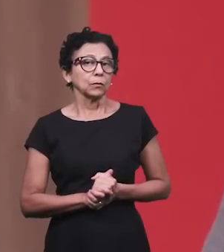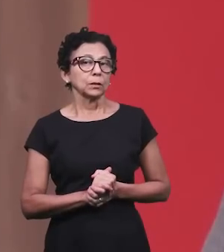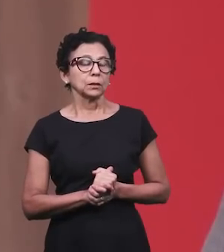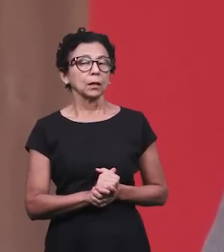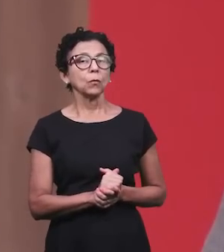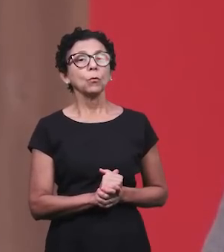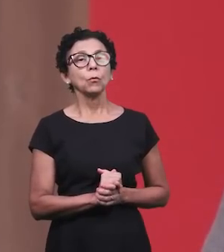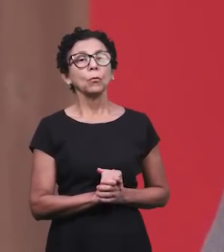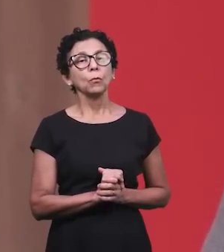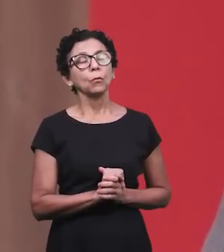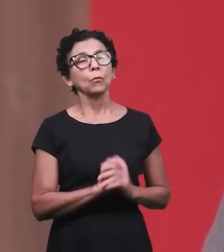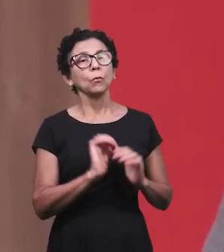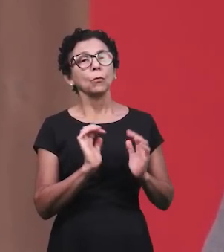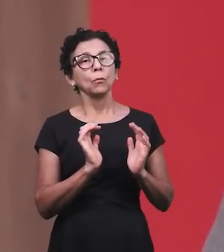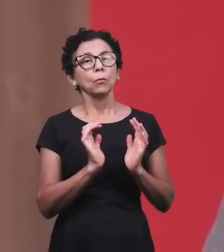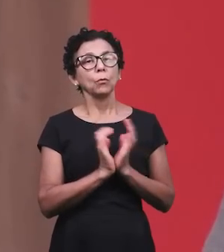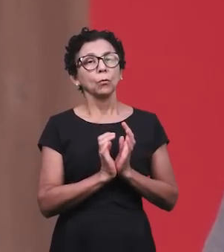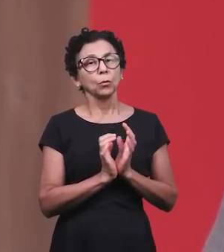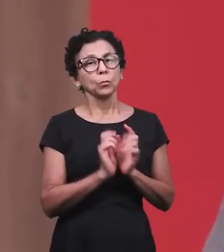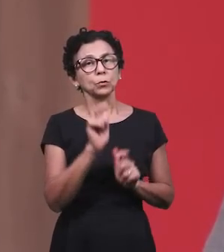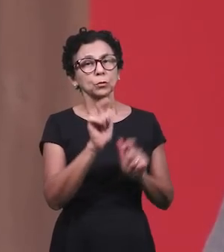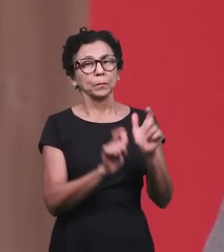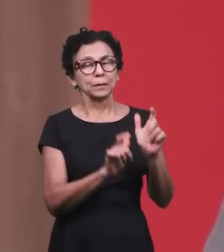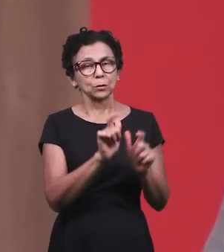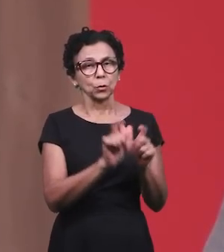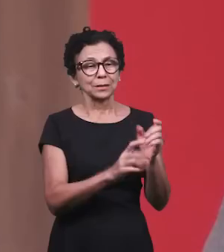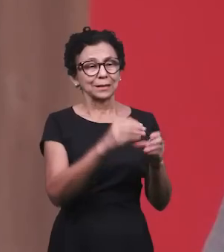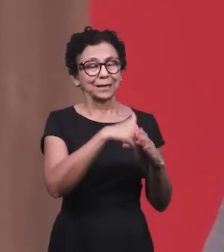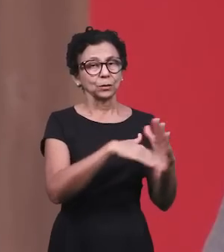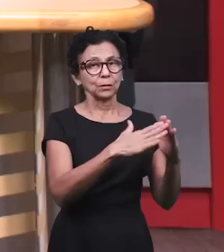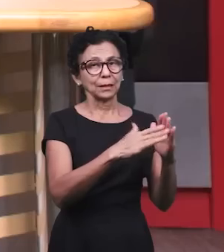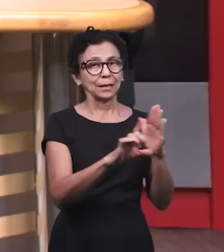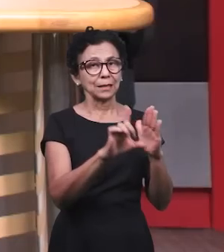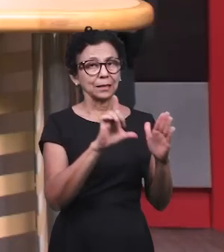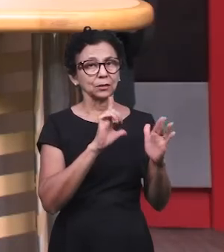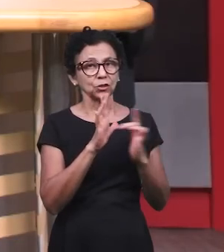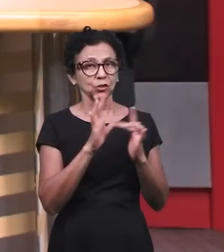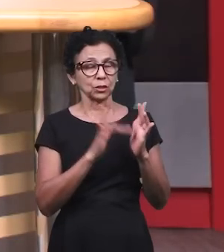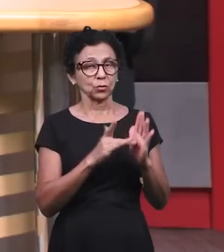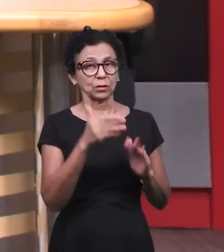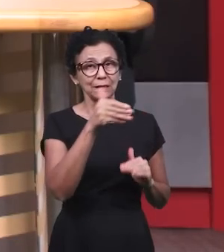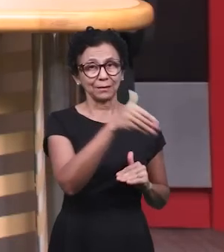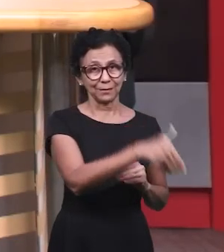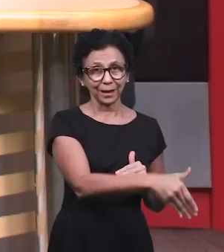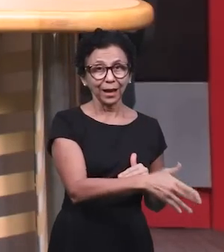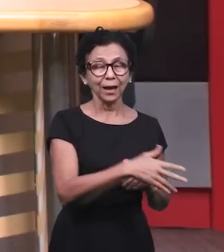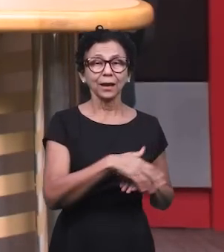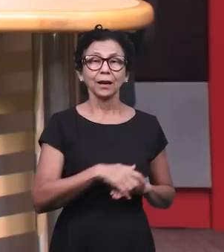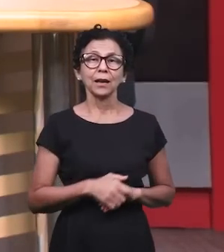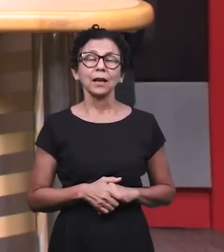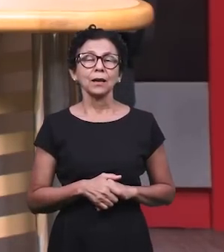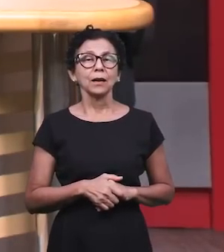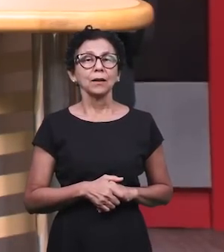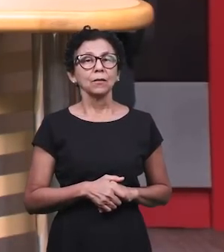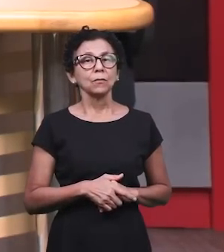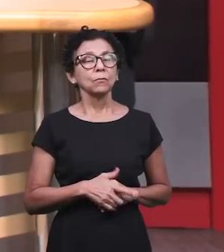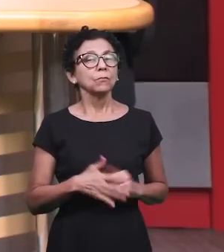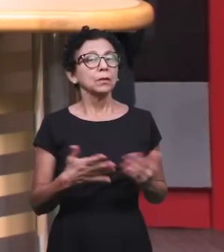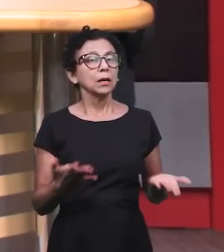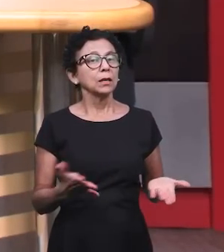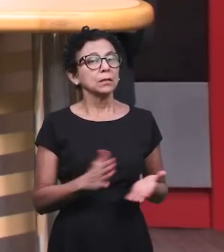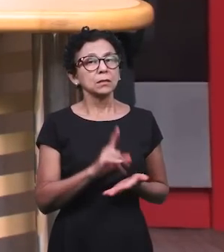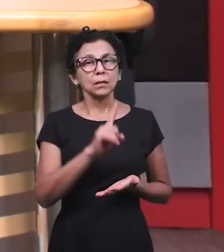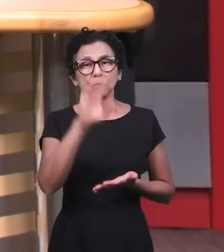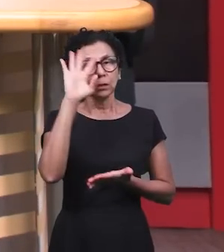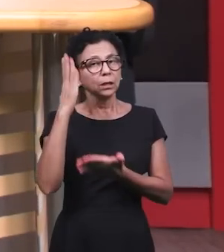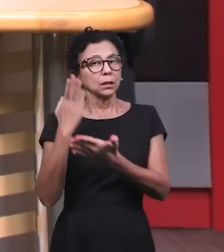Na incredulidade o milagre não acontece, é preciso crer. É preciso tirar a incredulidade. Né? A palavra que Jesus deu, crê somente, crê somente.